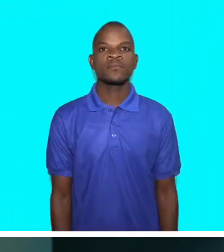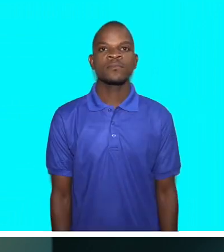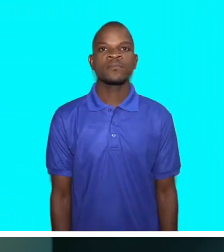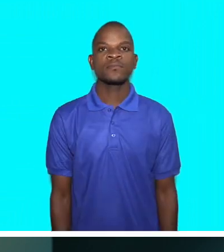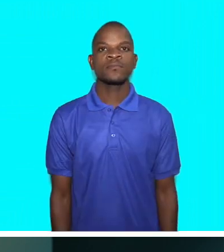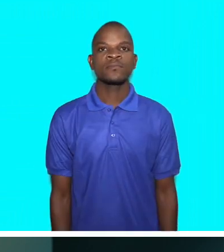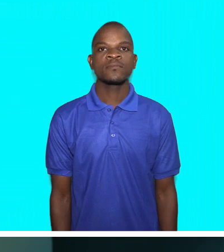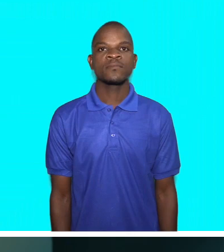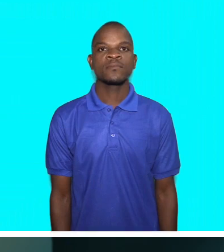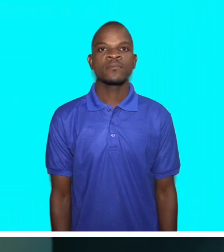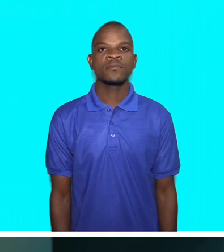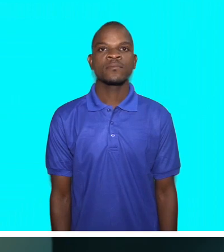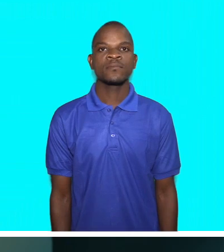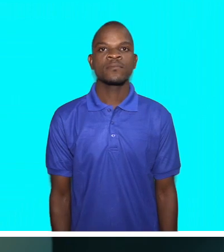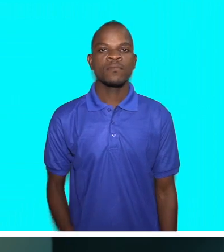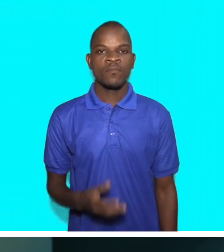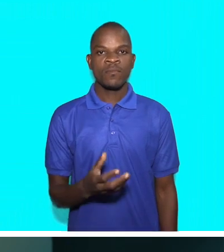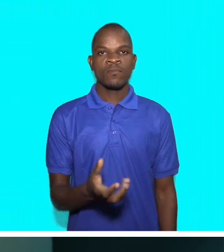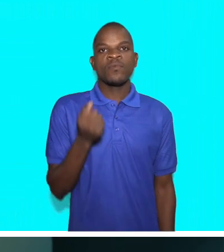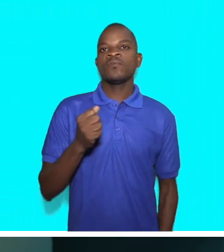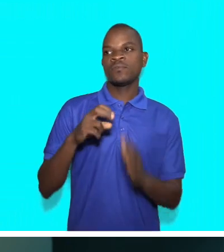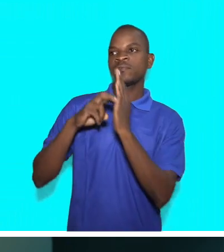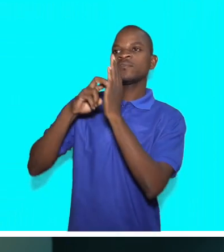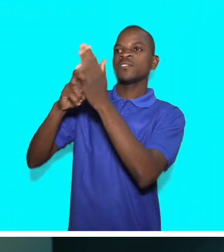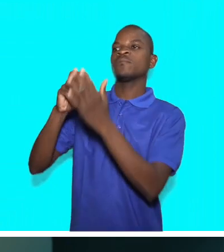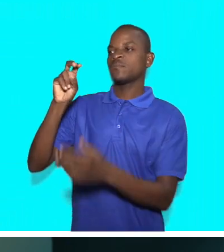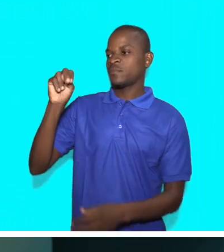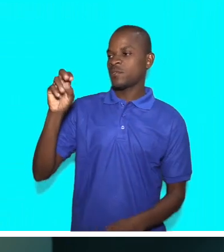Pode andar daqui para o norte, com isso aqui não há problema.